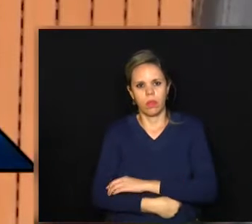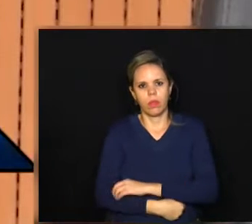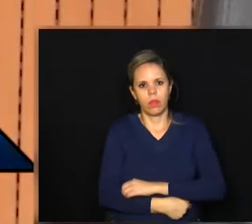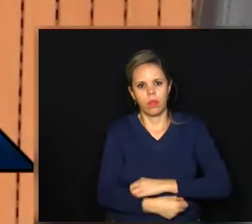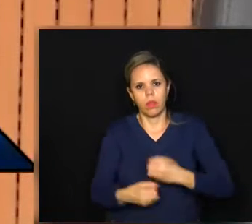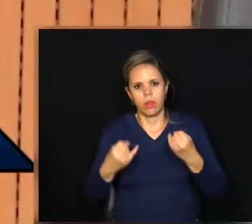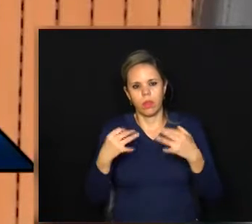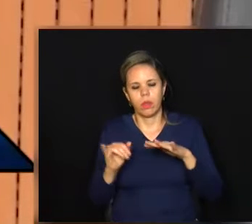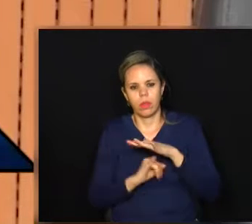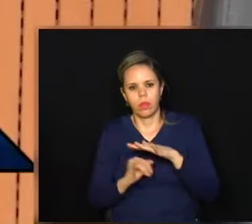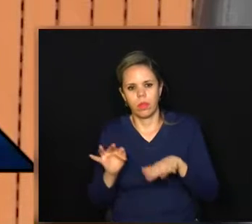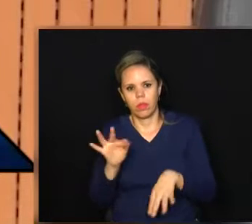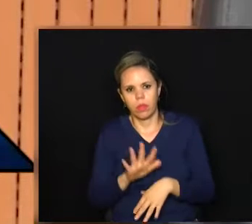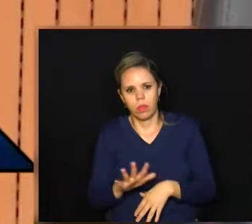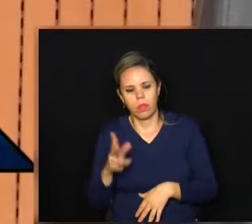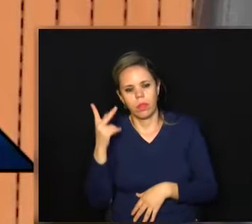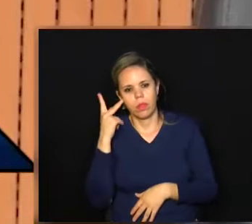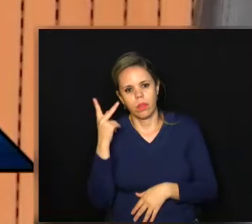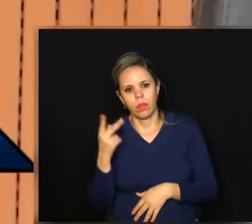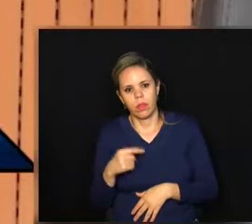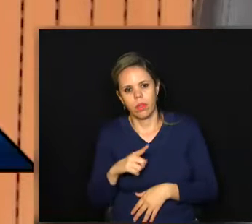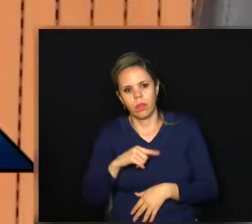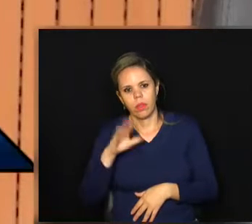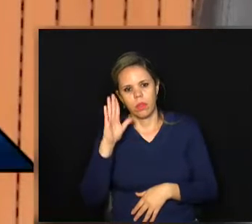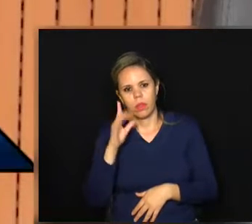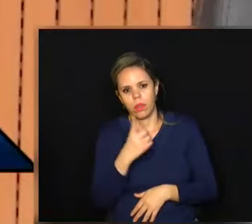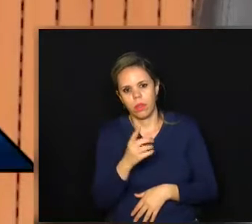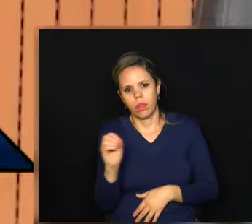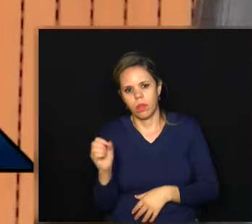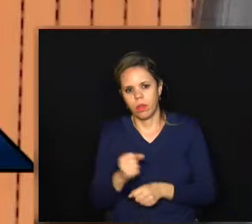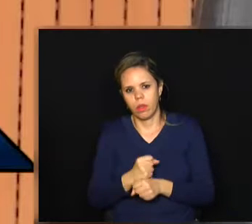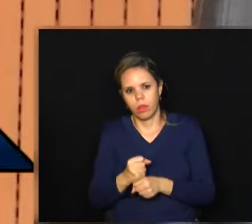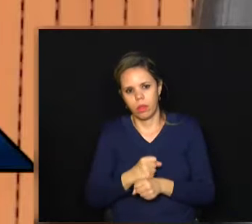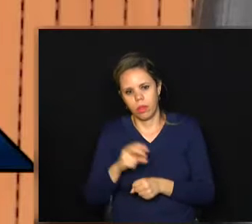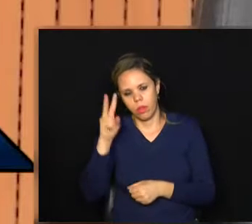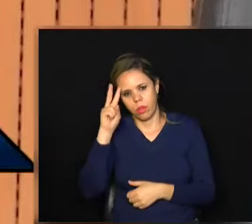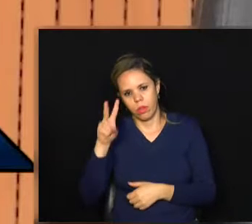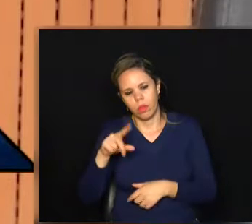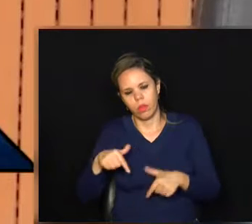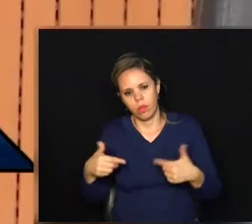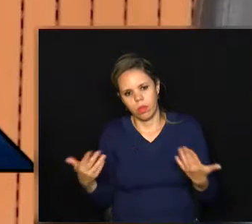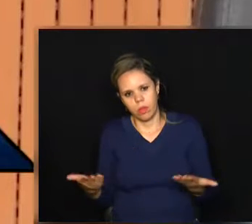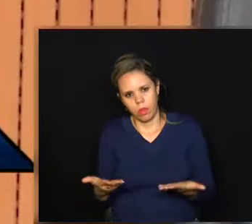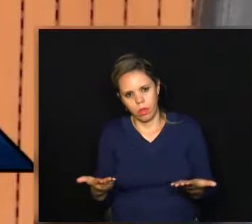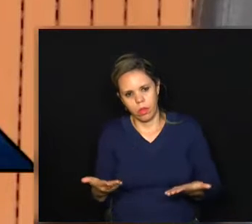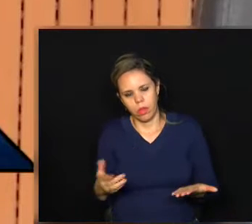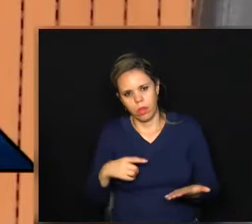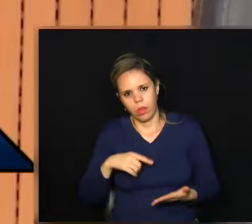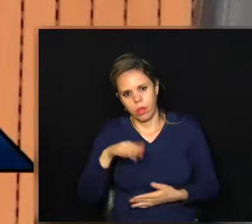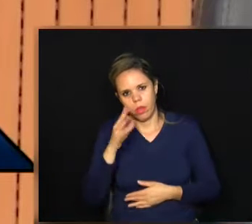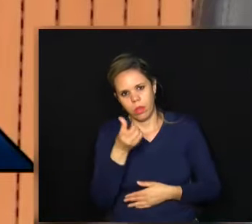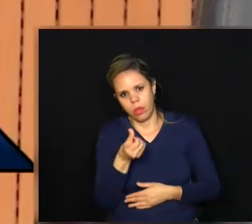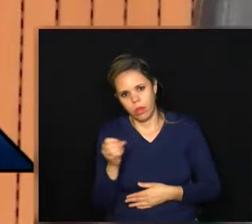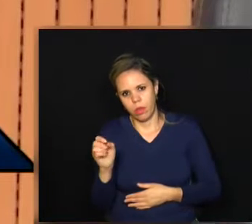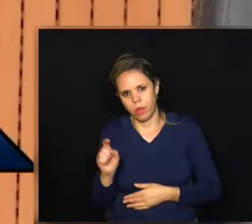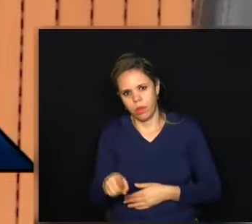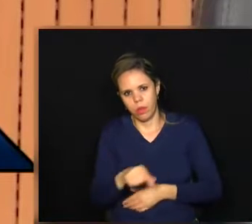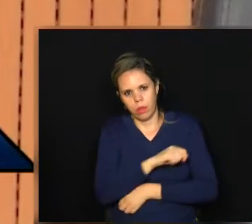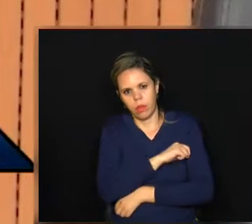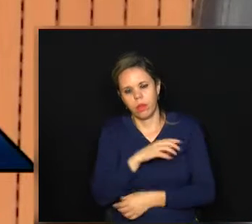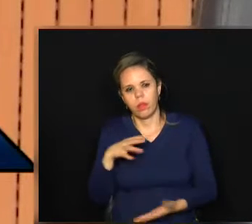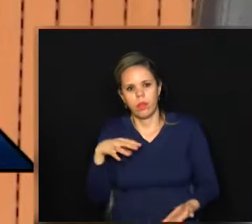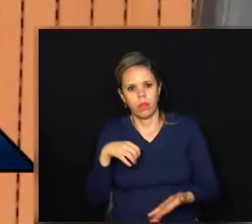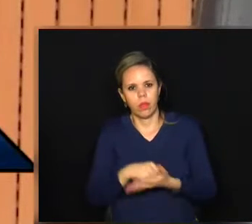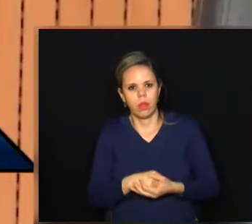que o Instituto Federal de São Paulo tem mais de 100 anos de história e atualmente possui mais de 60 mil alunos